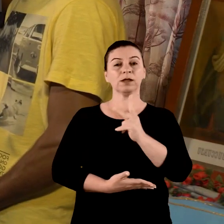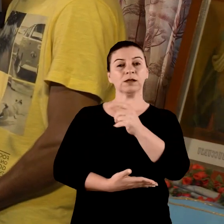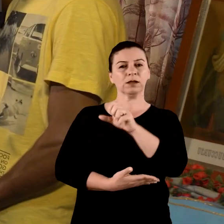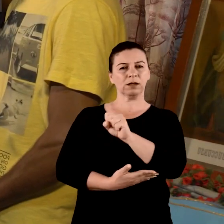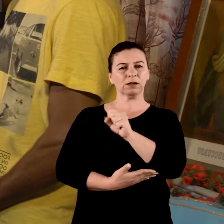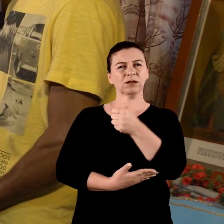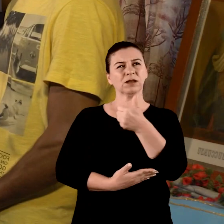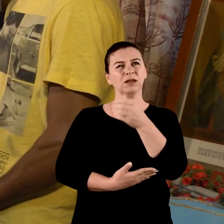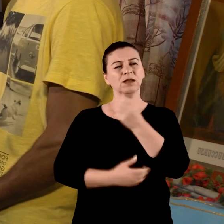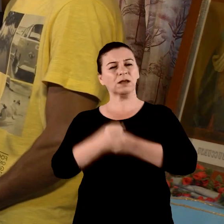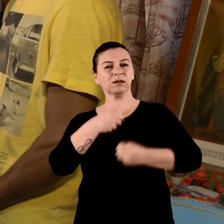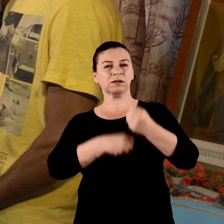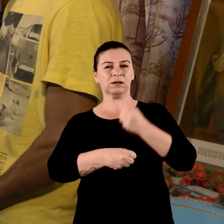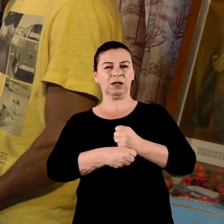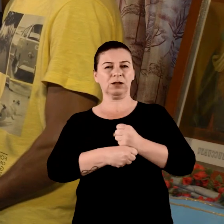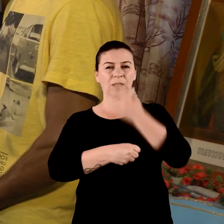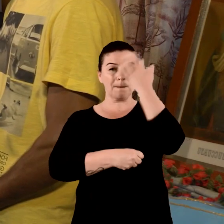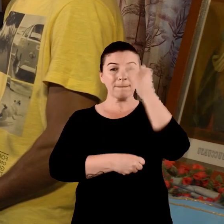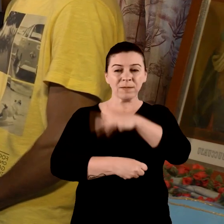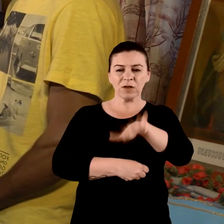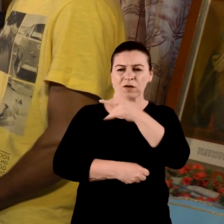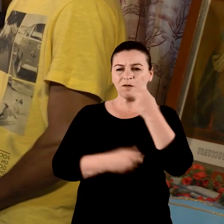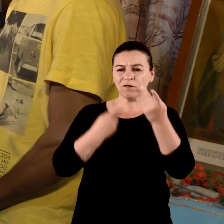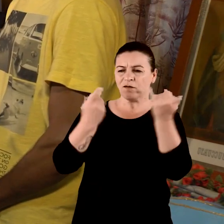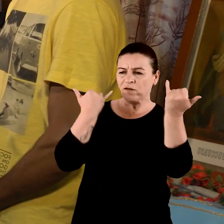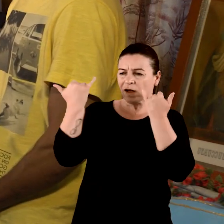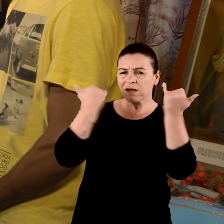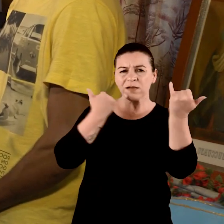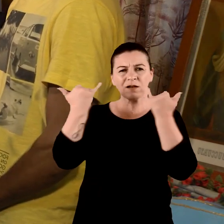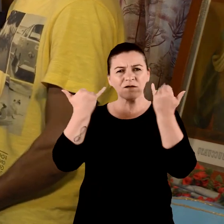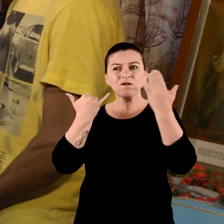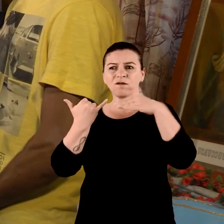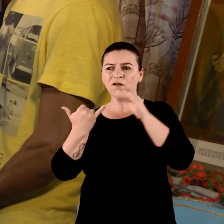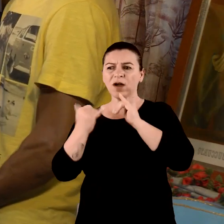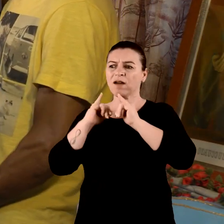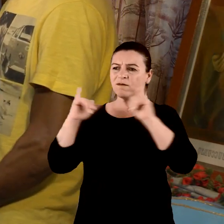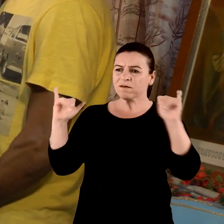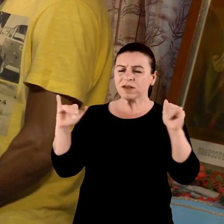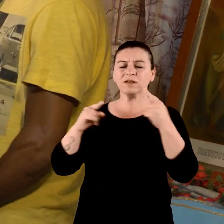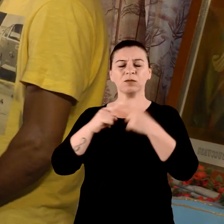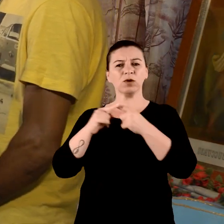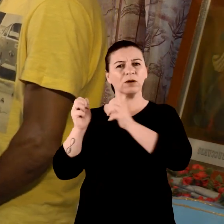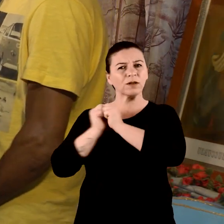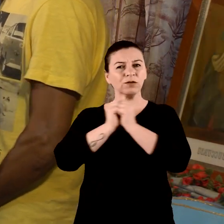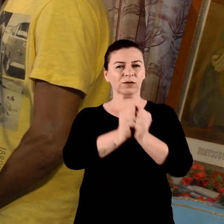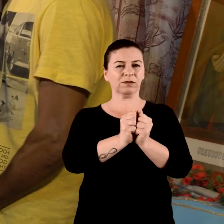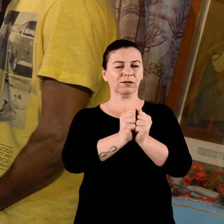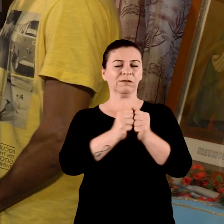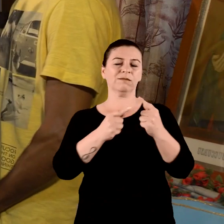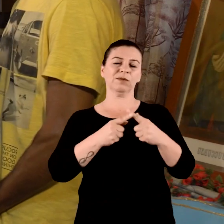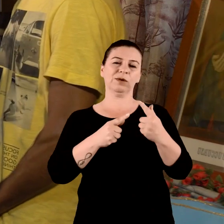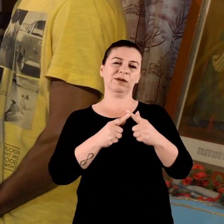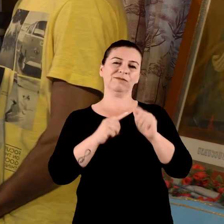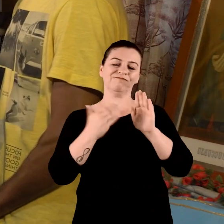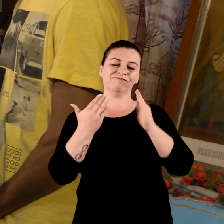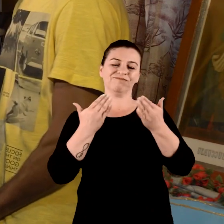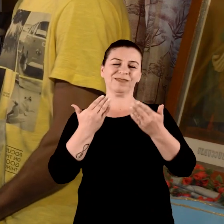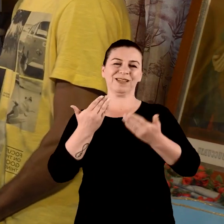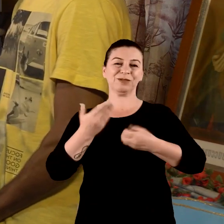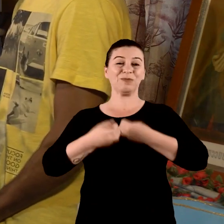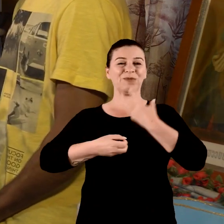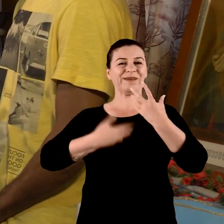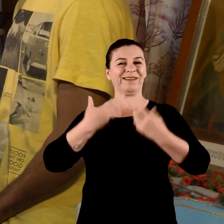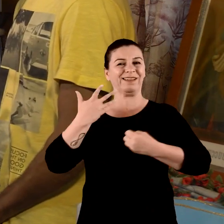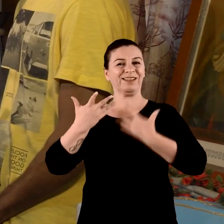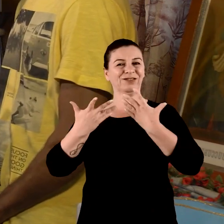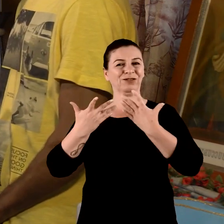atrás, quando você for me avisa, porque eu também quero, que maravilha, nossa, que lindo, vem do lado poético.